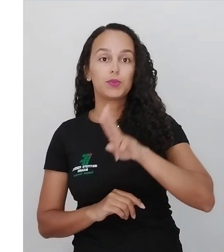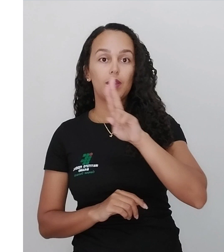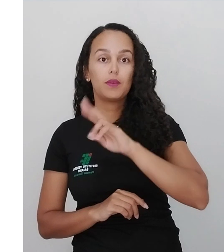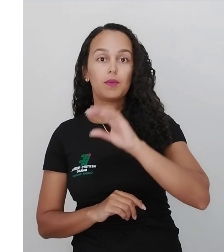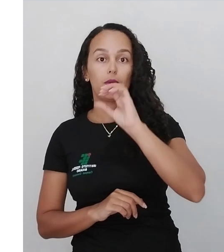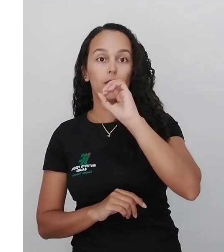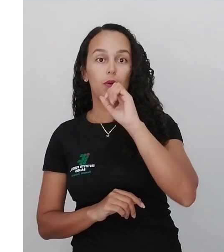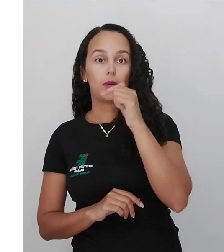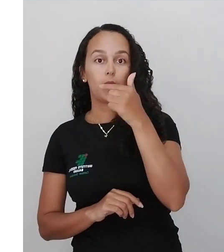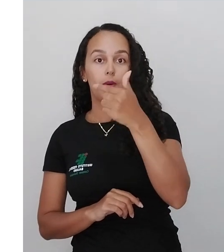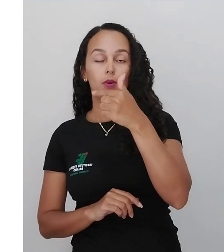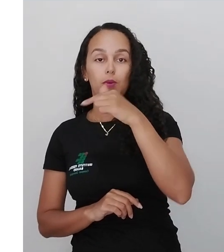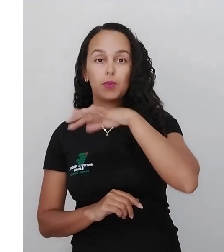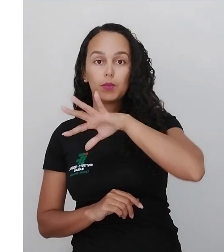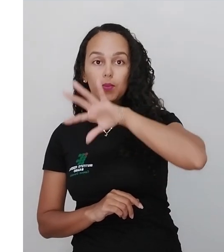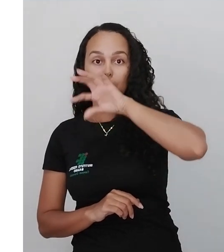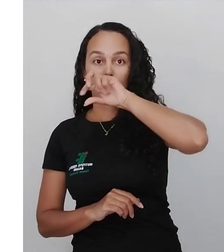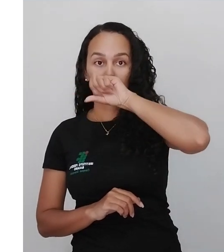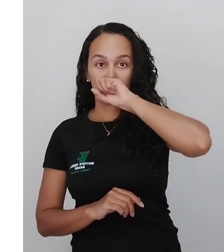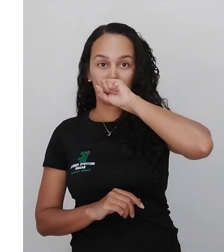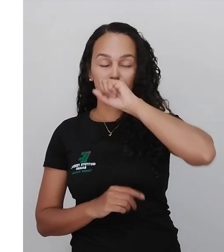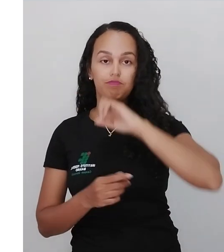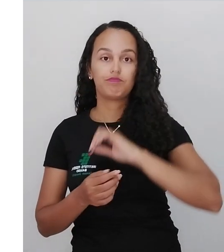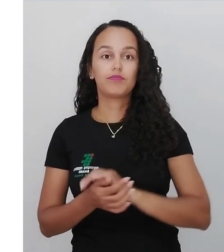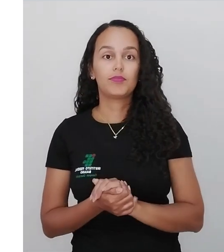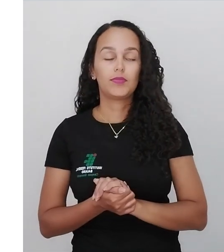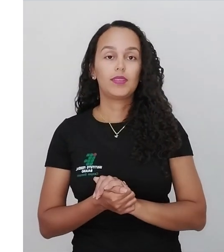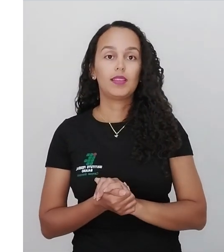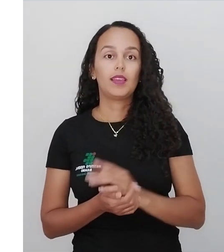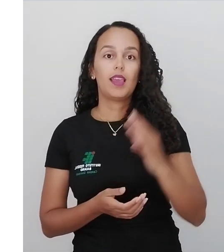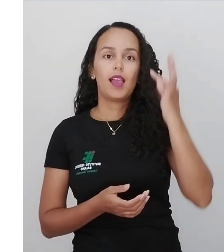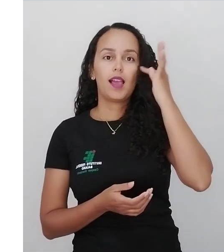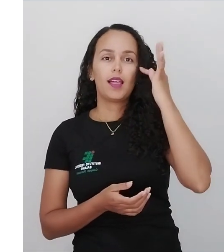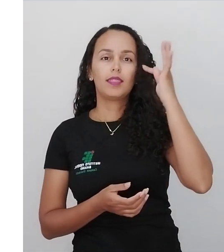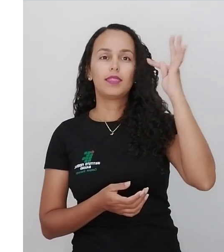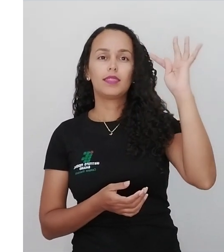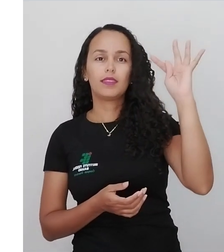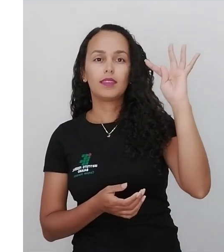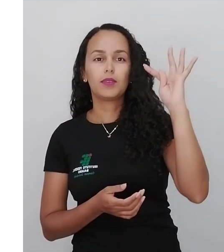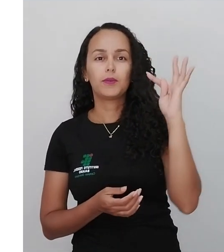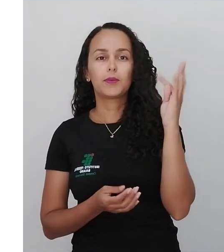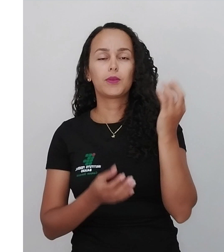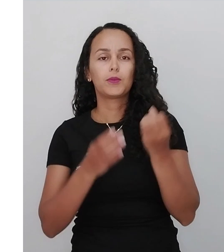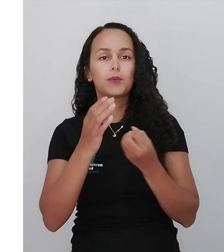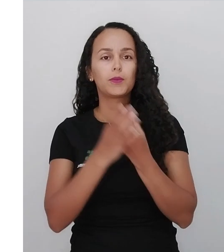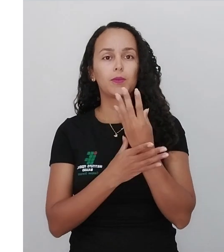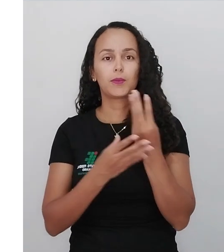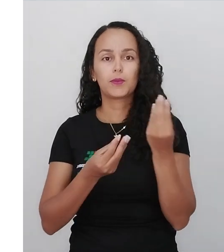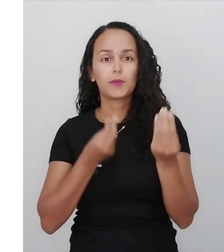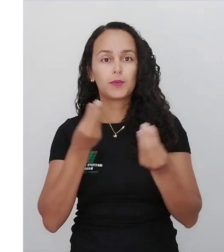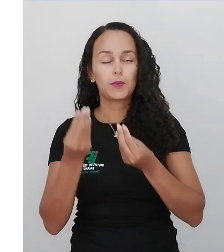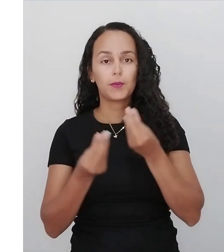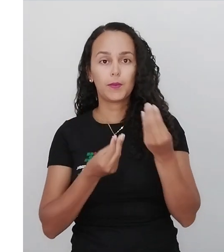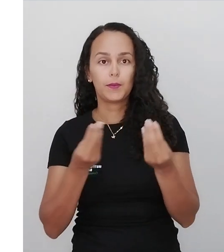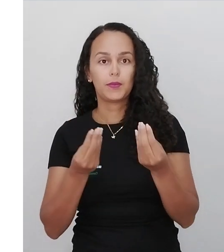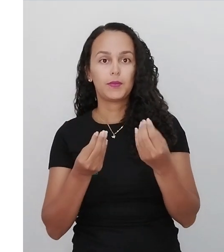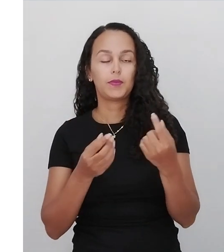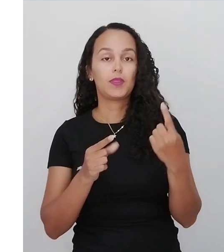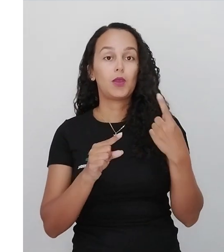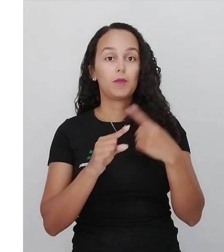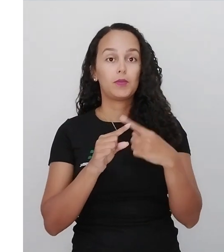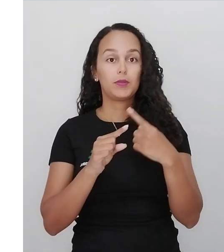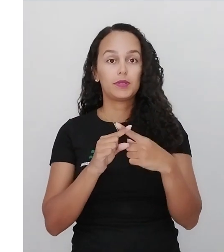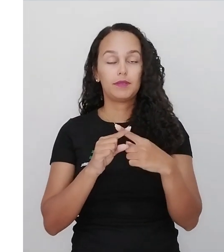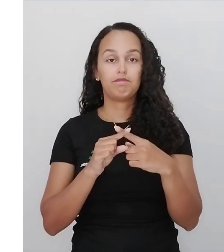sustentada é que tanto cloroplastos quanto mitocôndrias apresentam membranas duplas, que é uma característica comum a